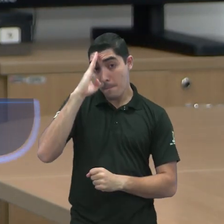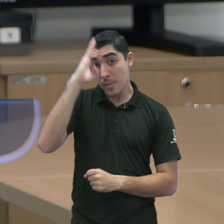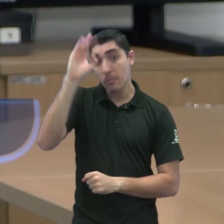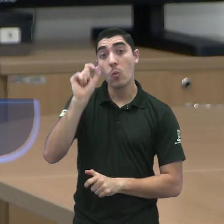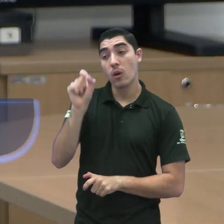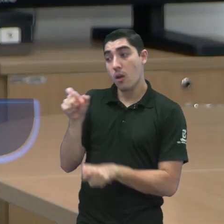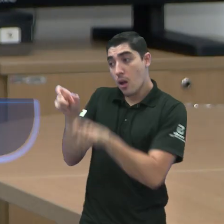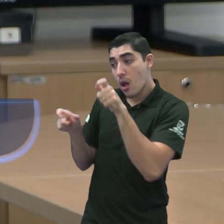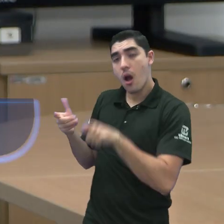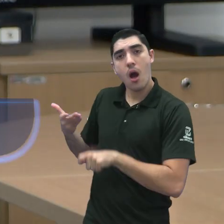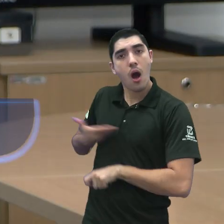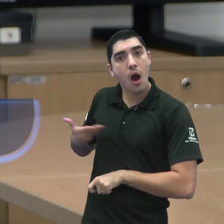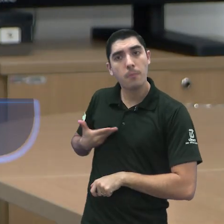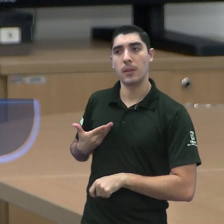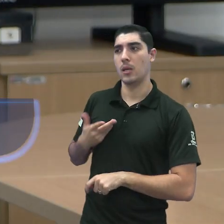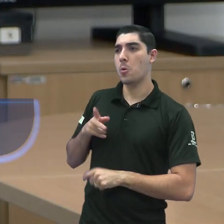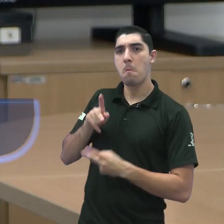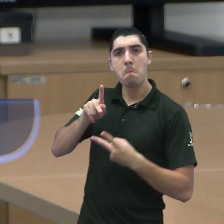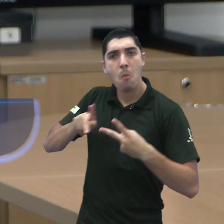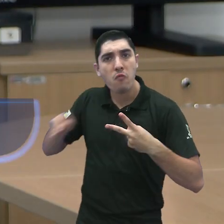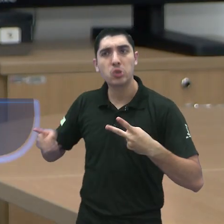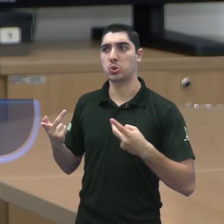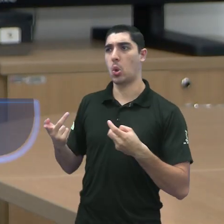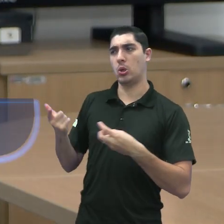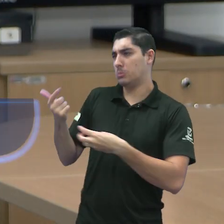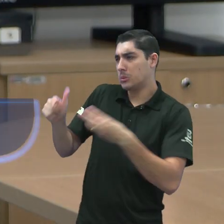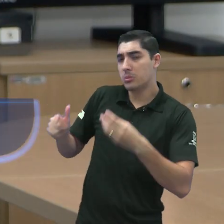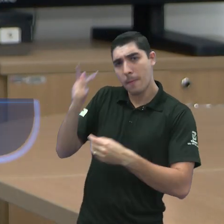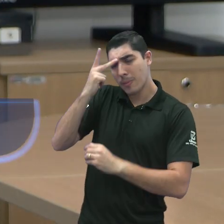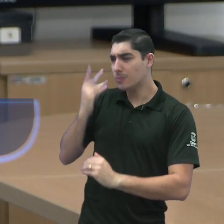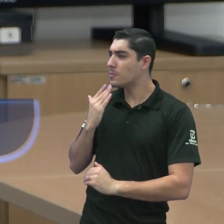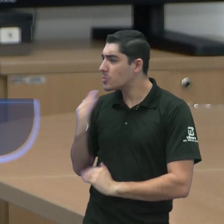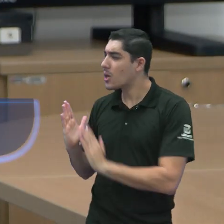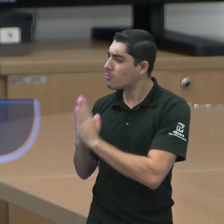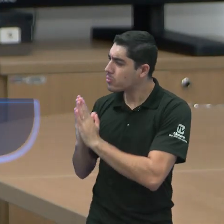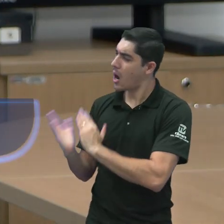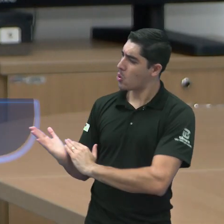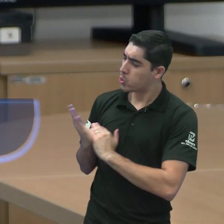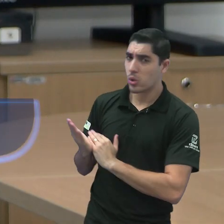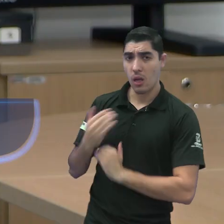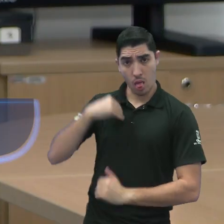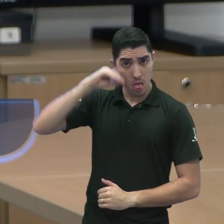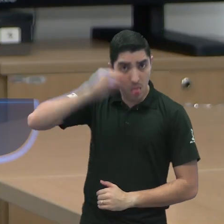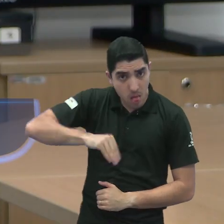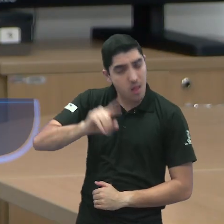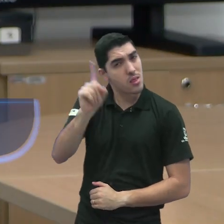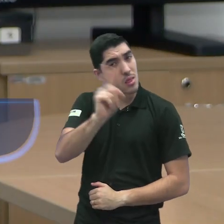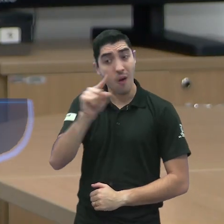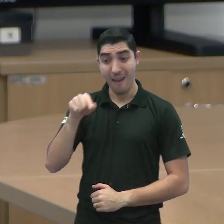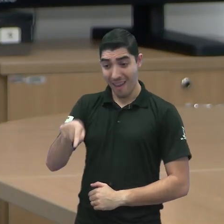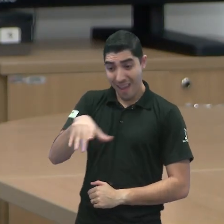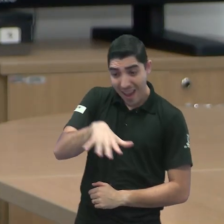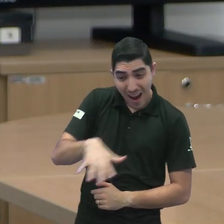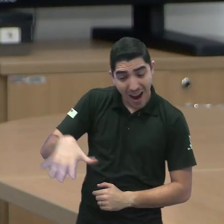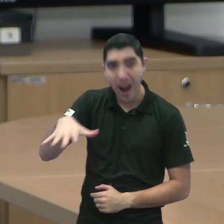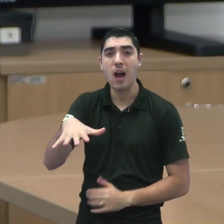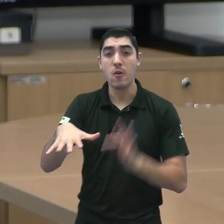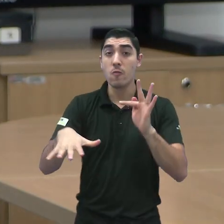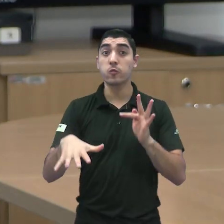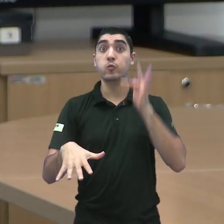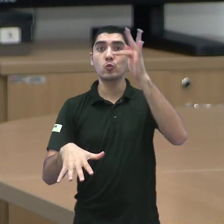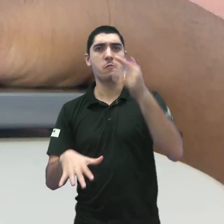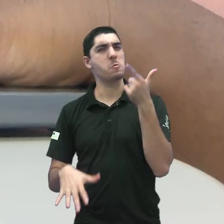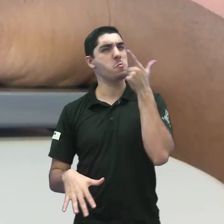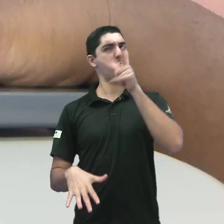os colegas, né, para os professores. Então, para não desistir, porque é uma área que depois a